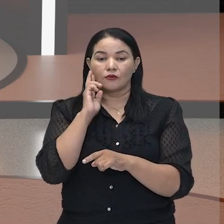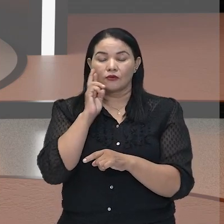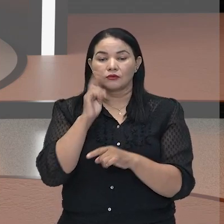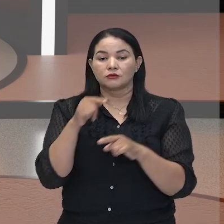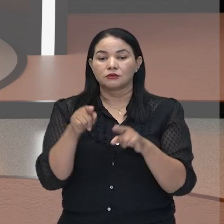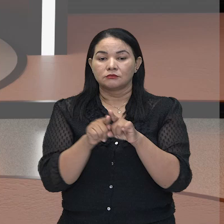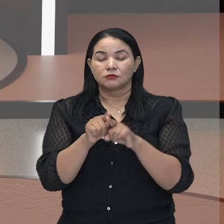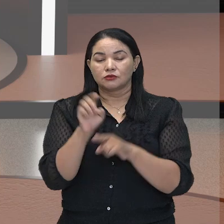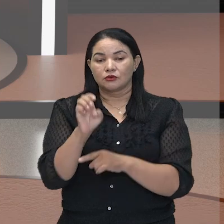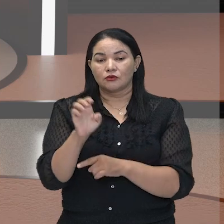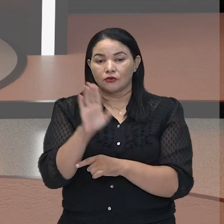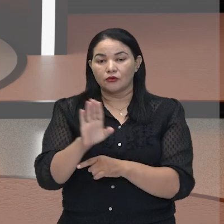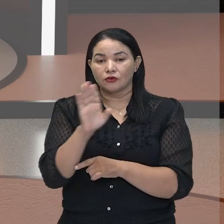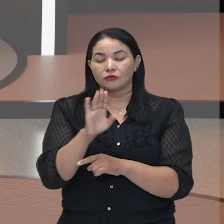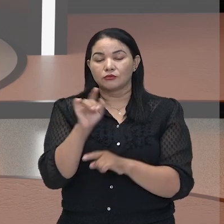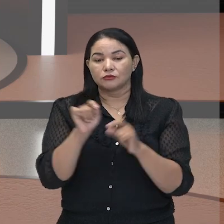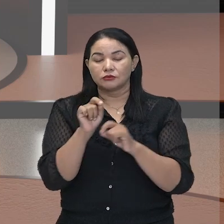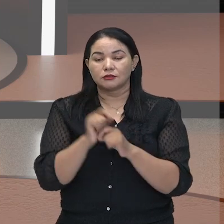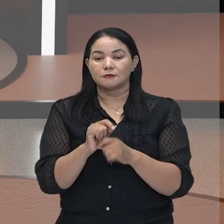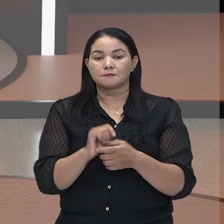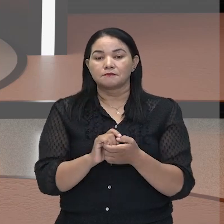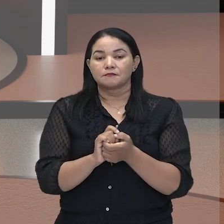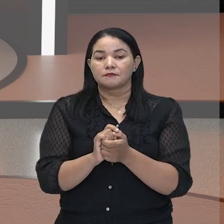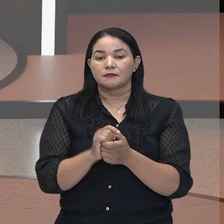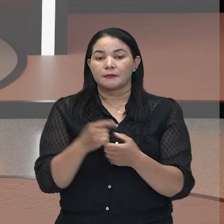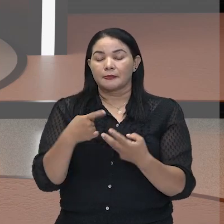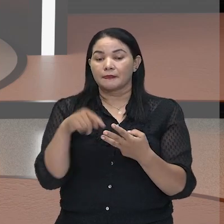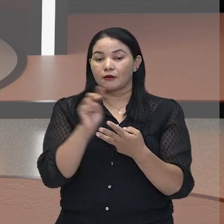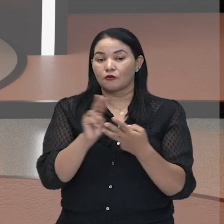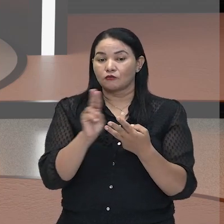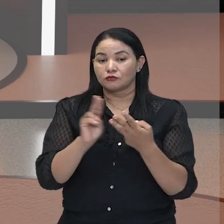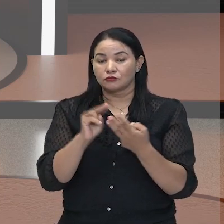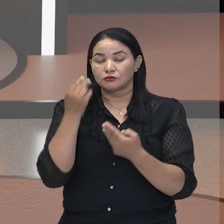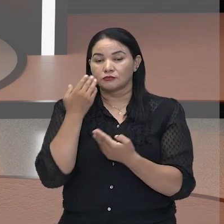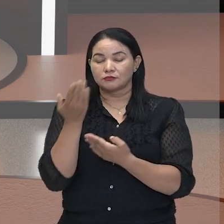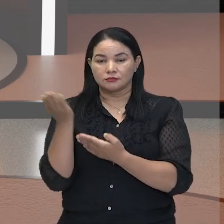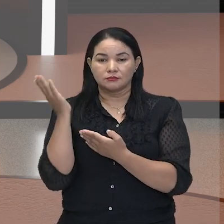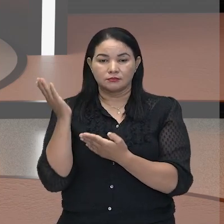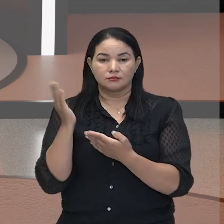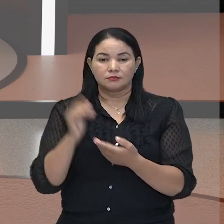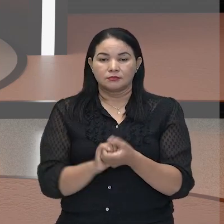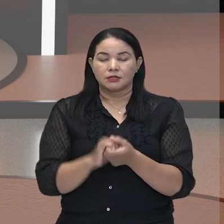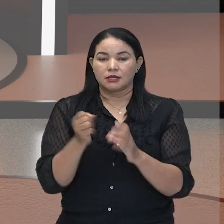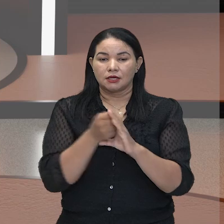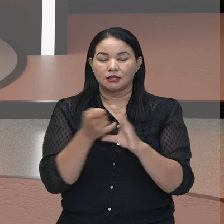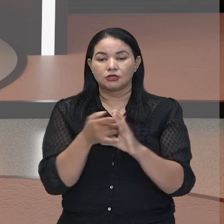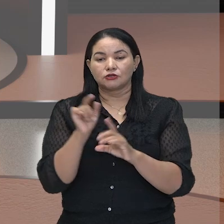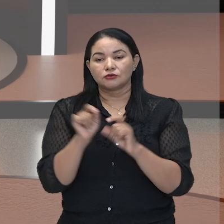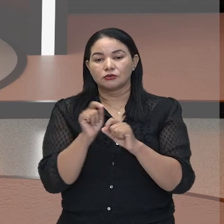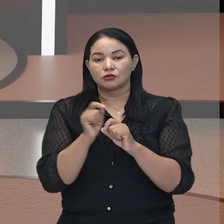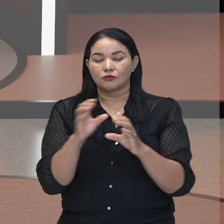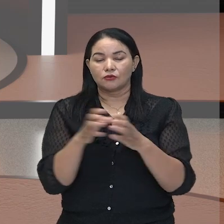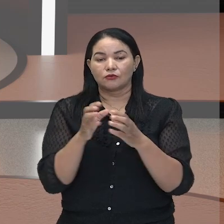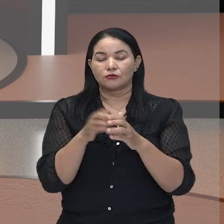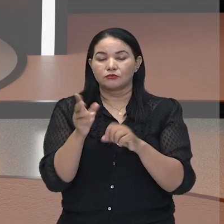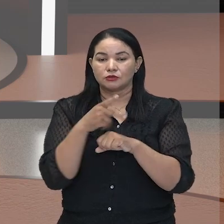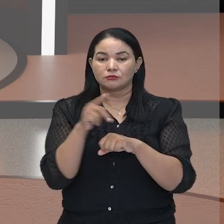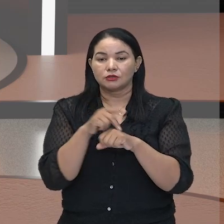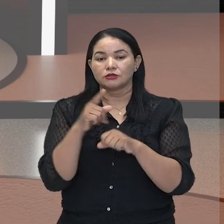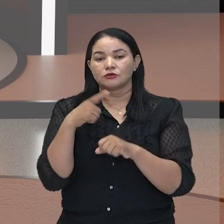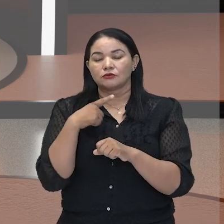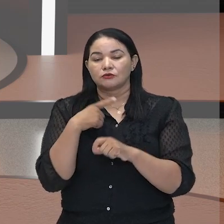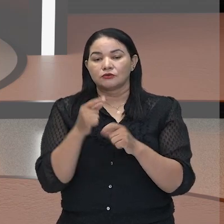gente vai analisar ali Portugal, Espanha, Itália e Grécia. As características que a gente encontra nesse grupo de países